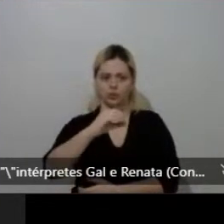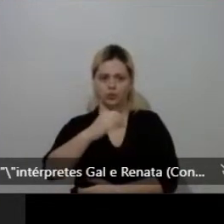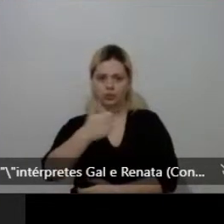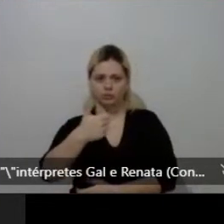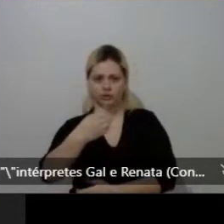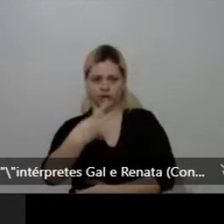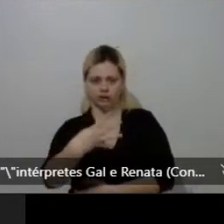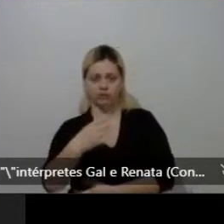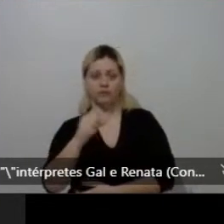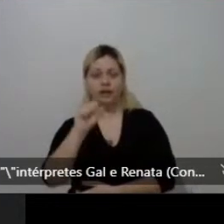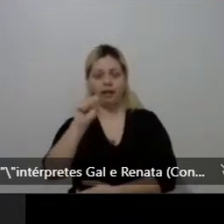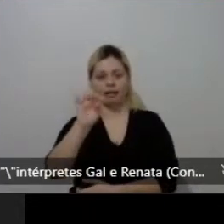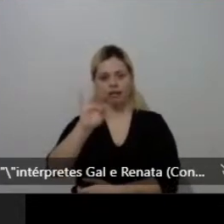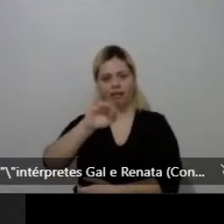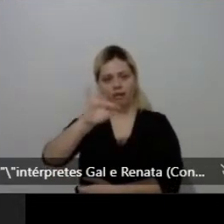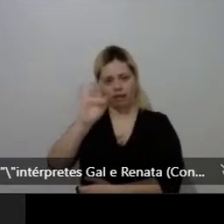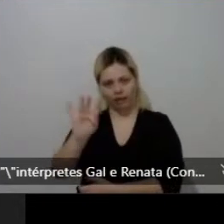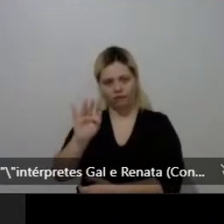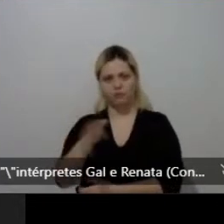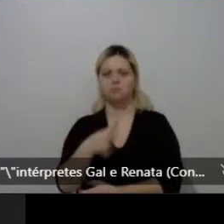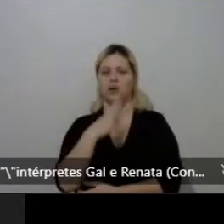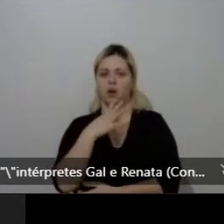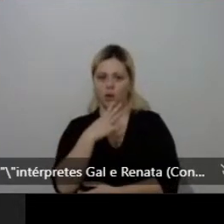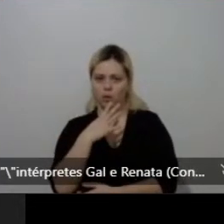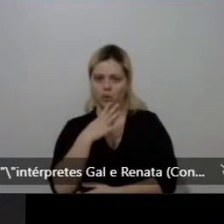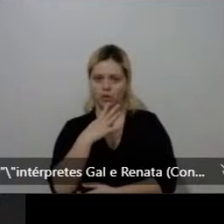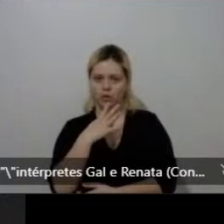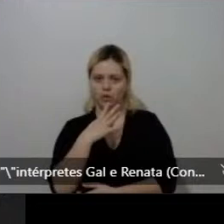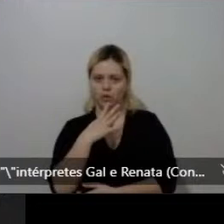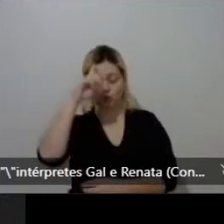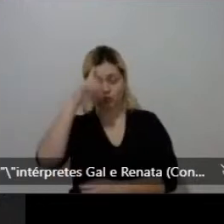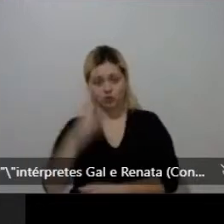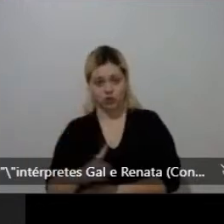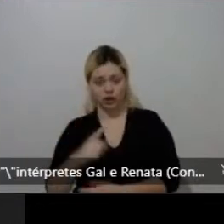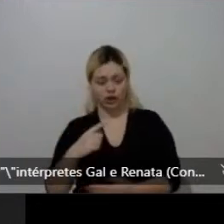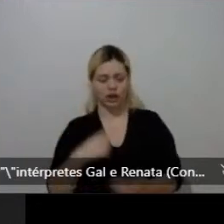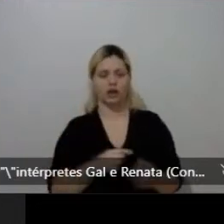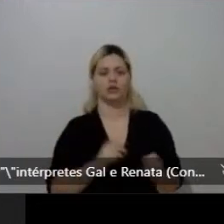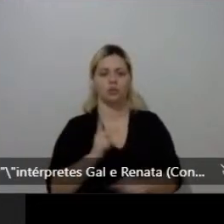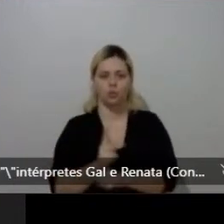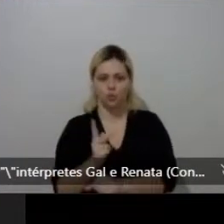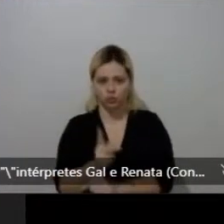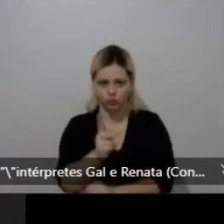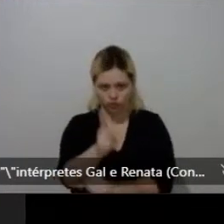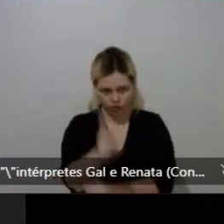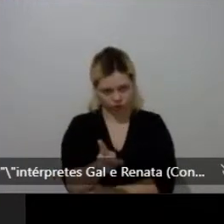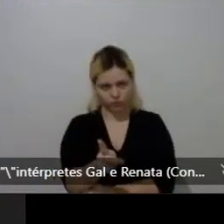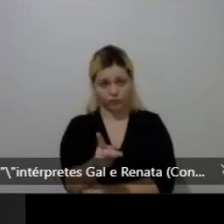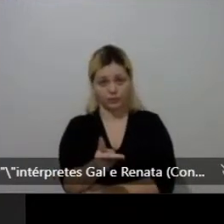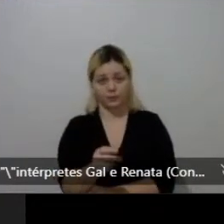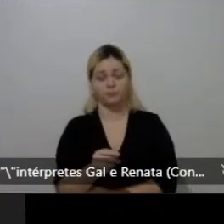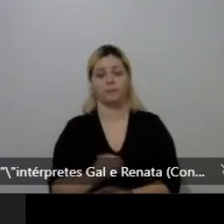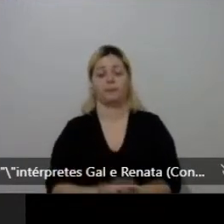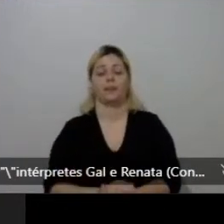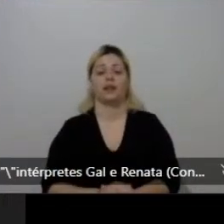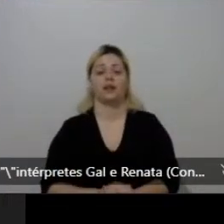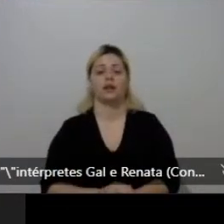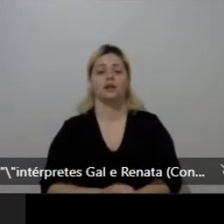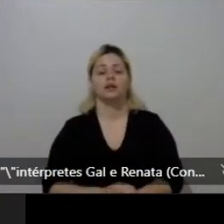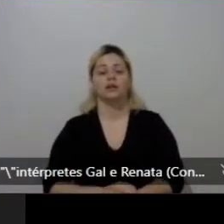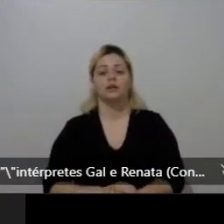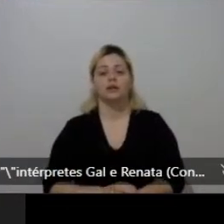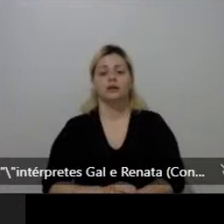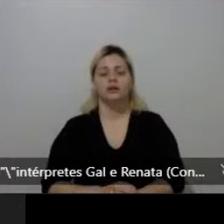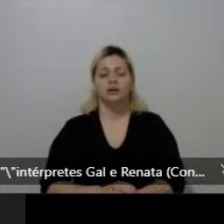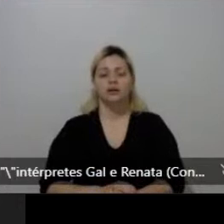STF reconheceu o direito à demarcação contínua, porque se queria fazer demarcação indígena em ilhas, na terra indígena Raposa